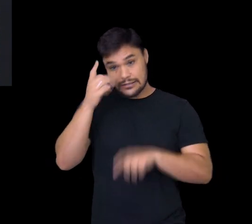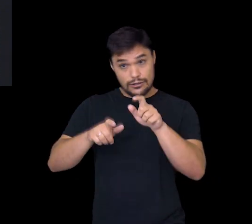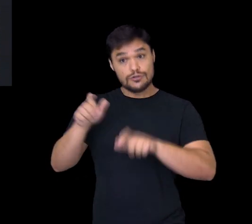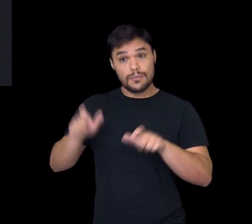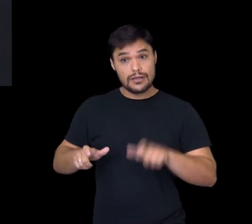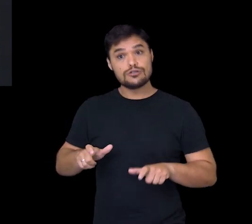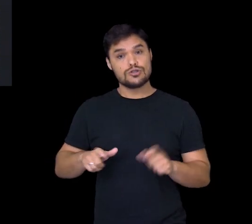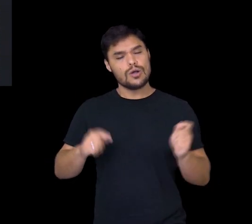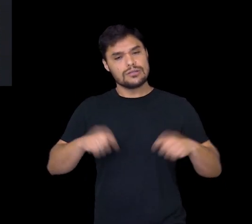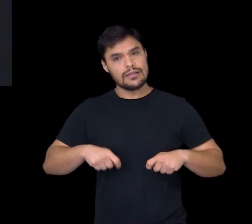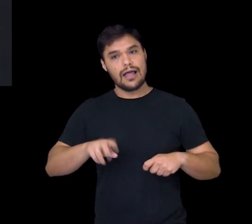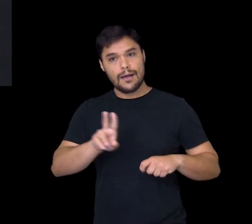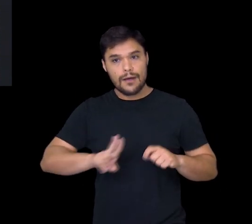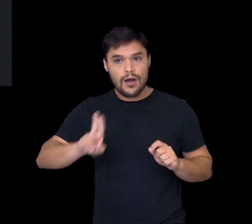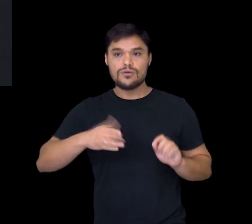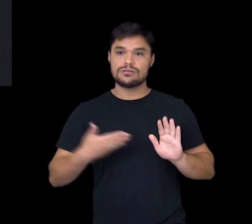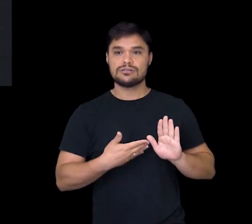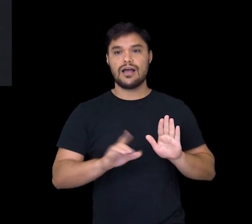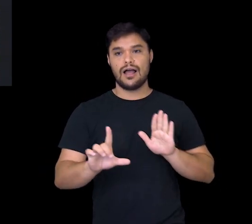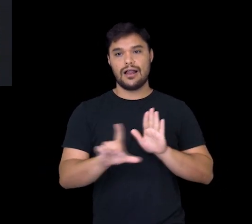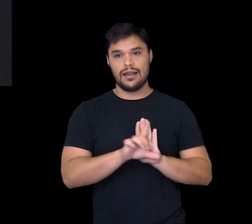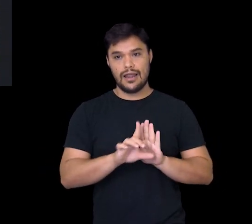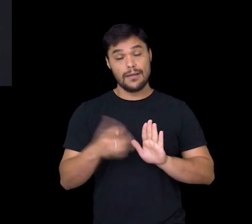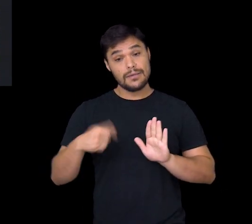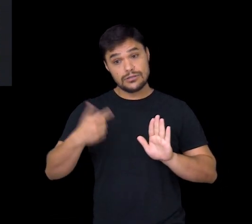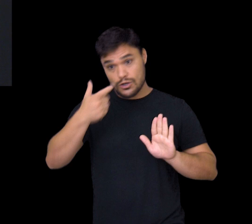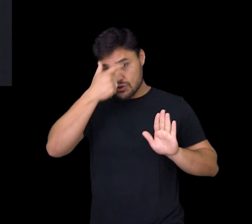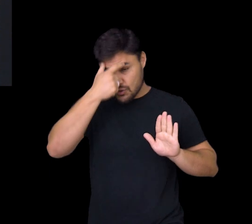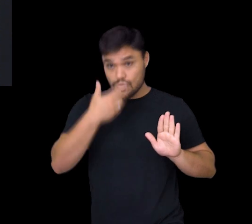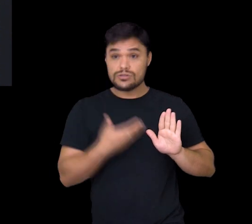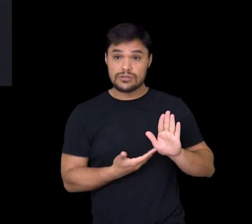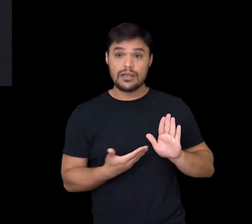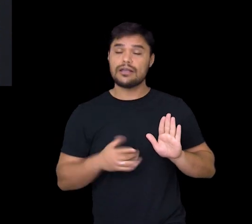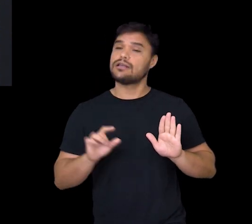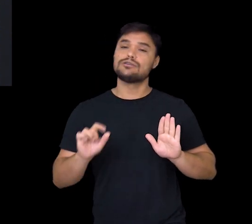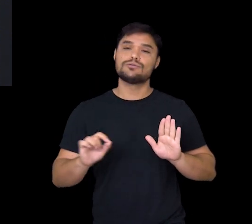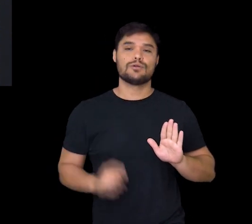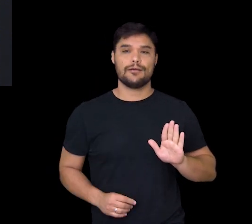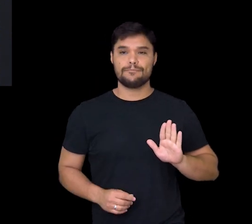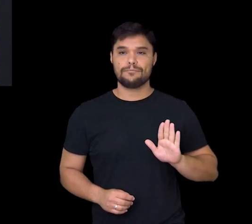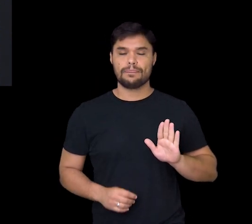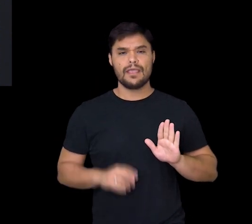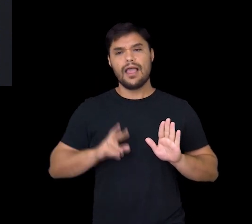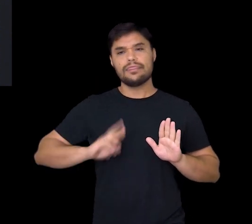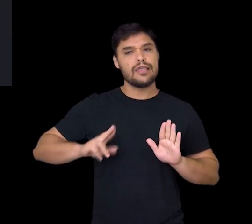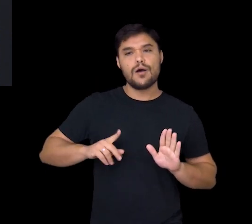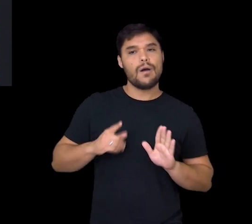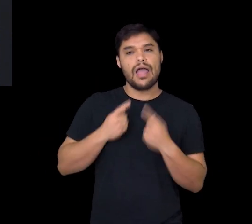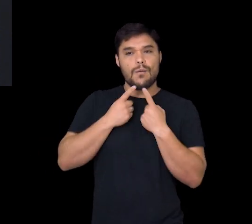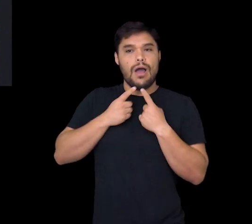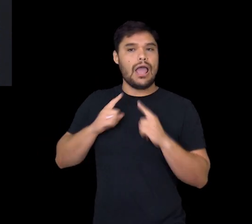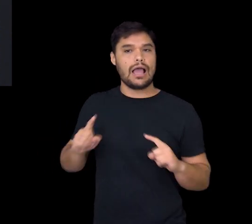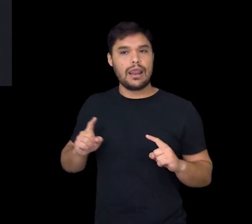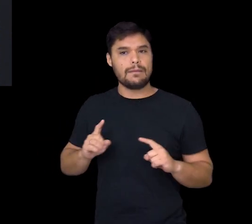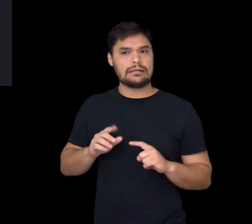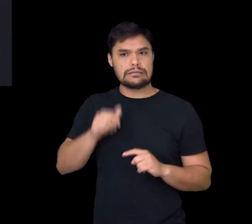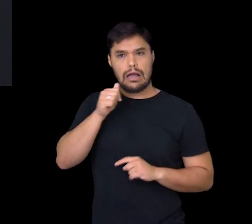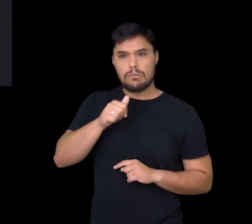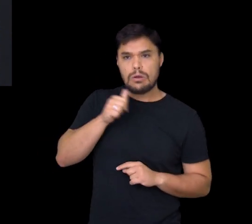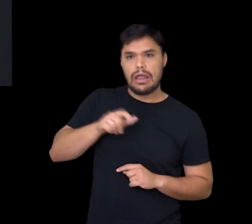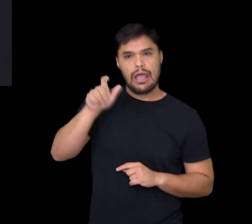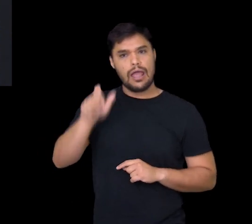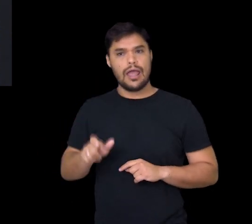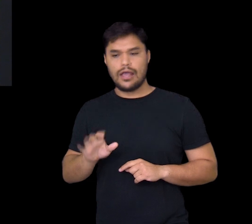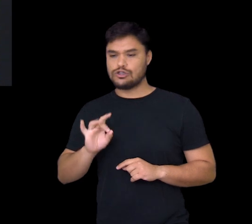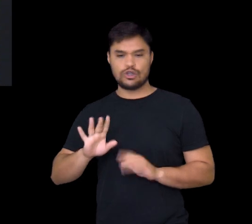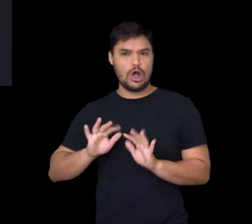de pessoas aptas a aplicar essa legislação. Pessoas conscientes de que não é uma reclamação de